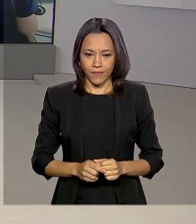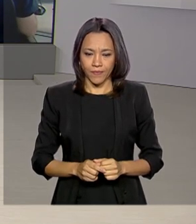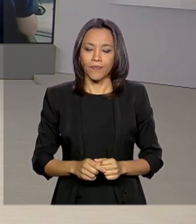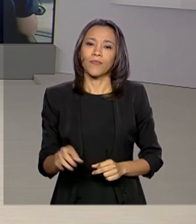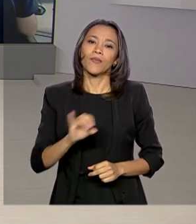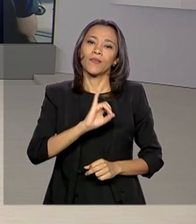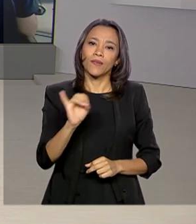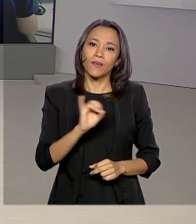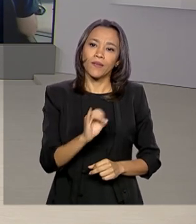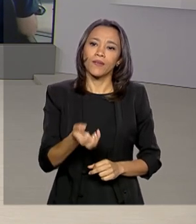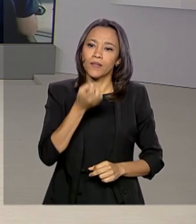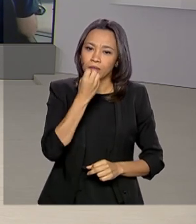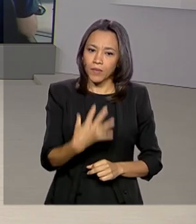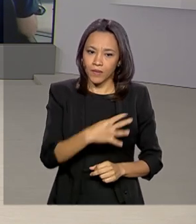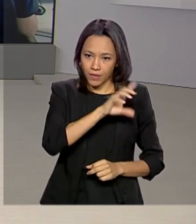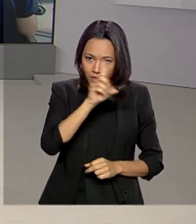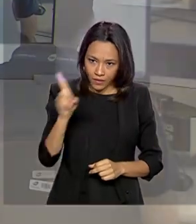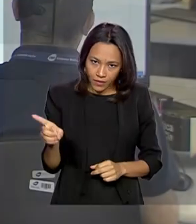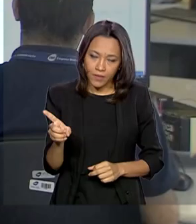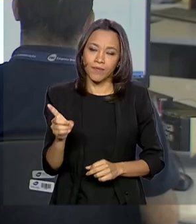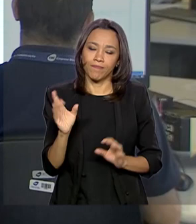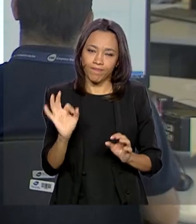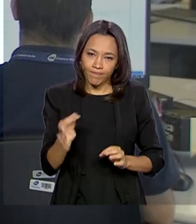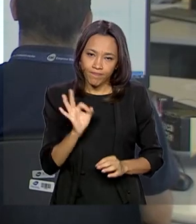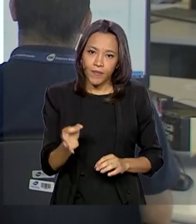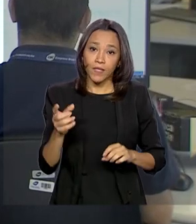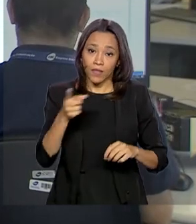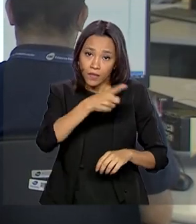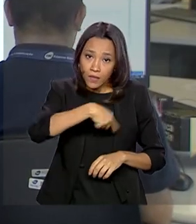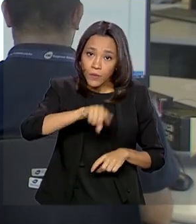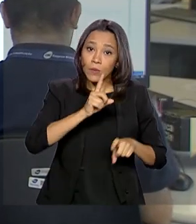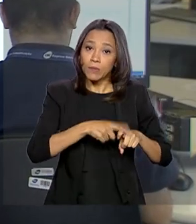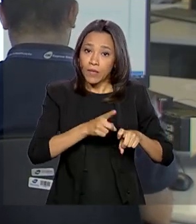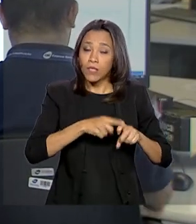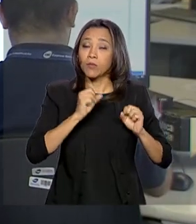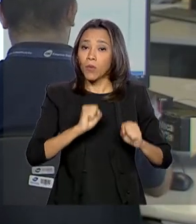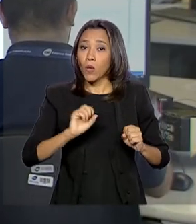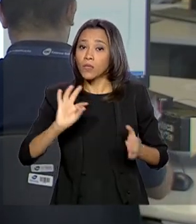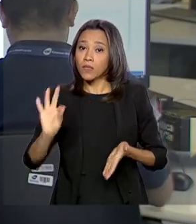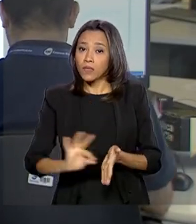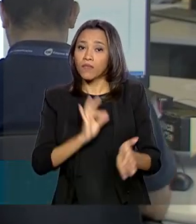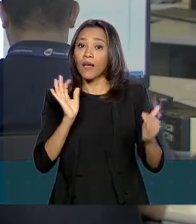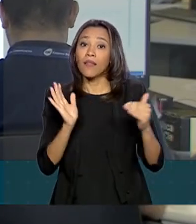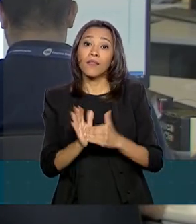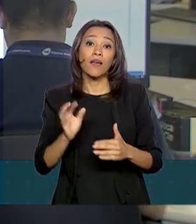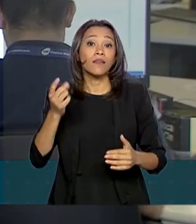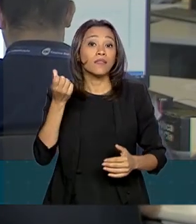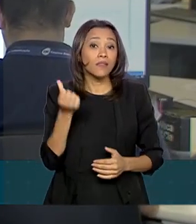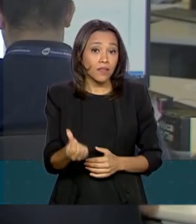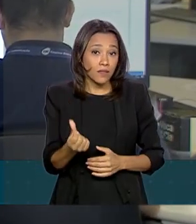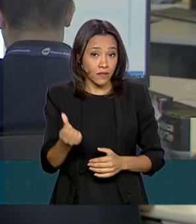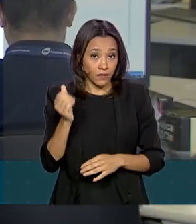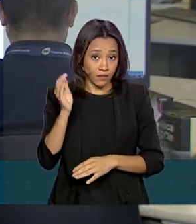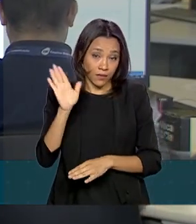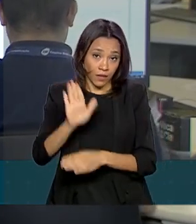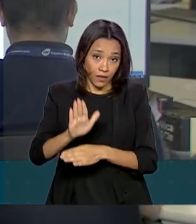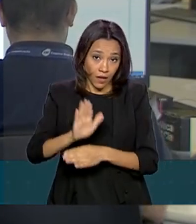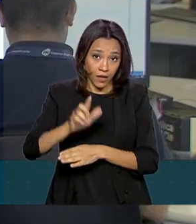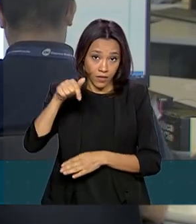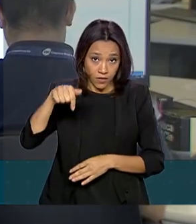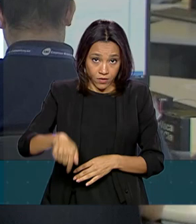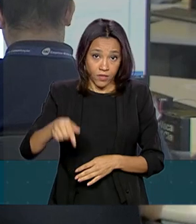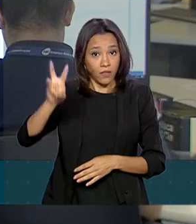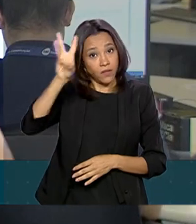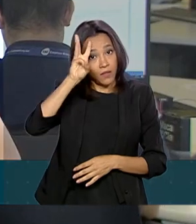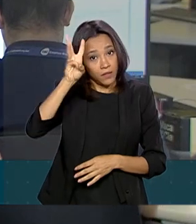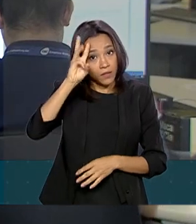Oi, Renata, bom dia. É isso mesmo. Os médicos podem se inscrever até às 18h desta terça-feira para trabalhar nos